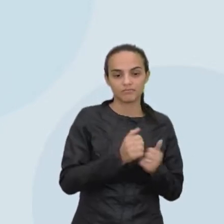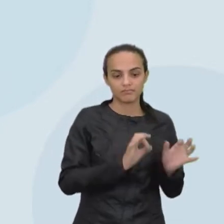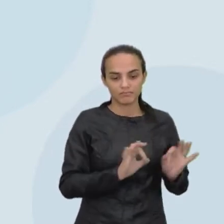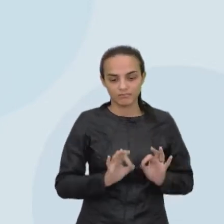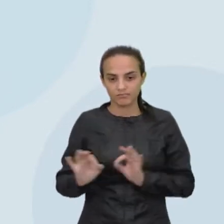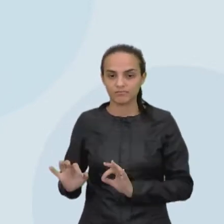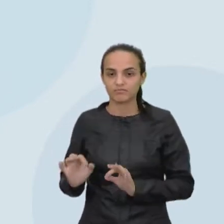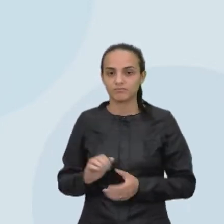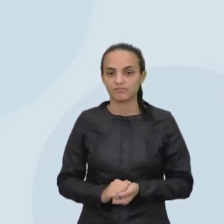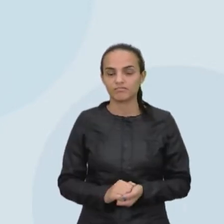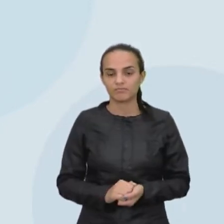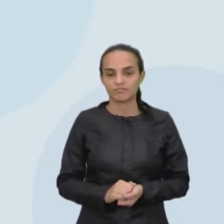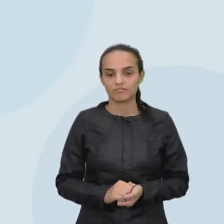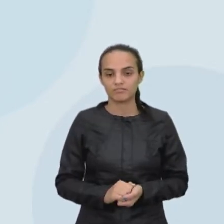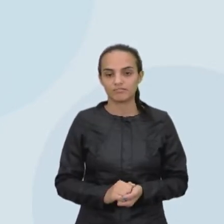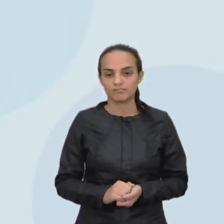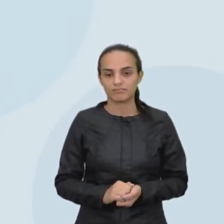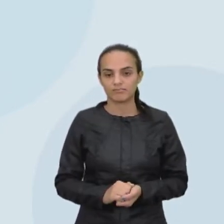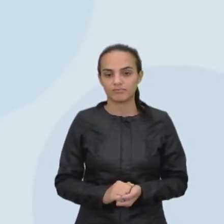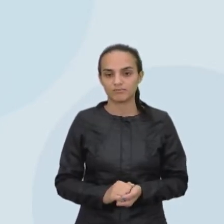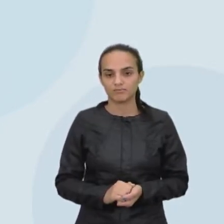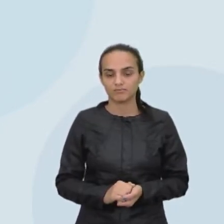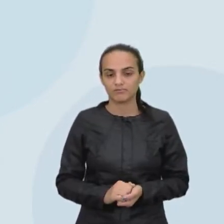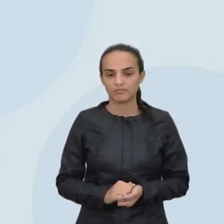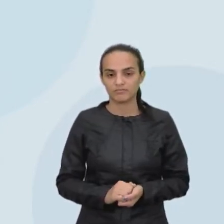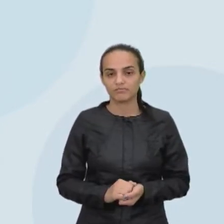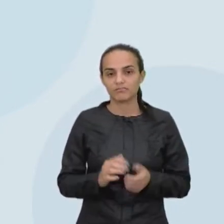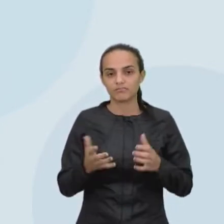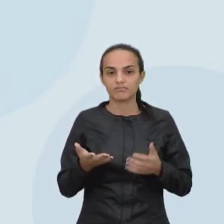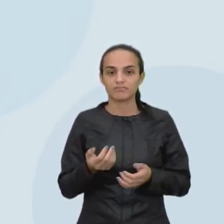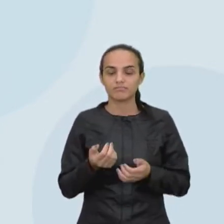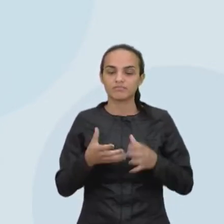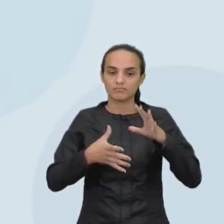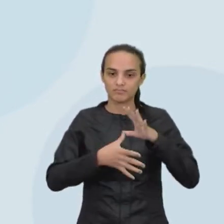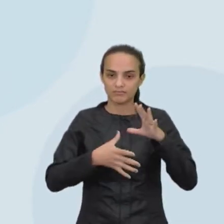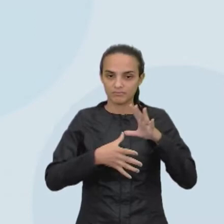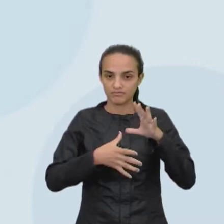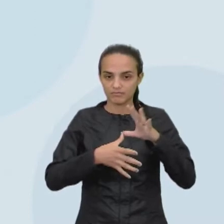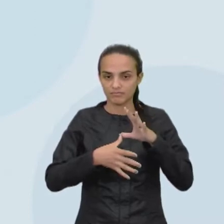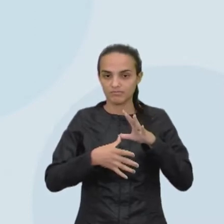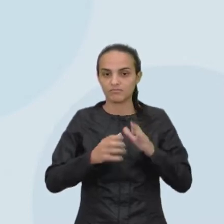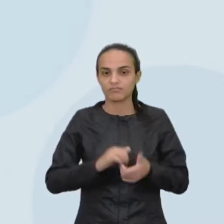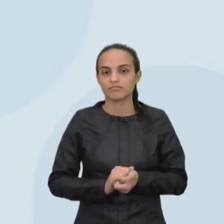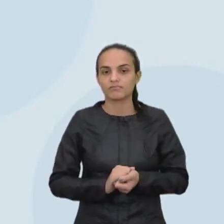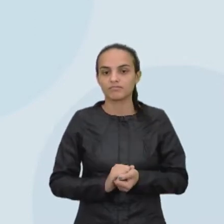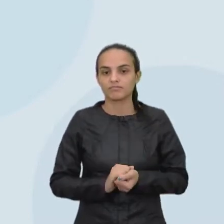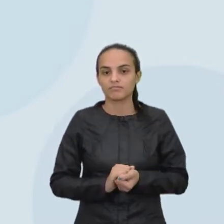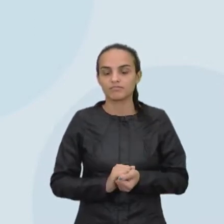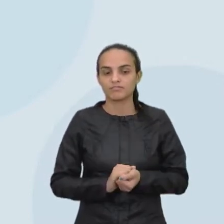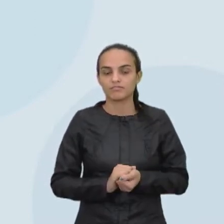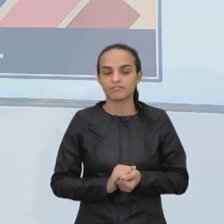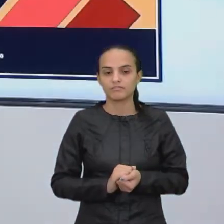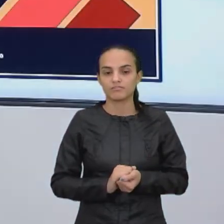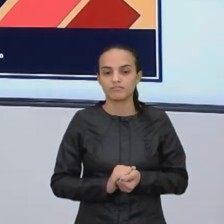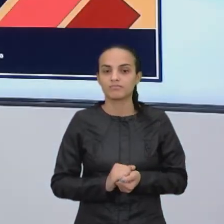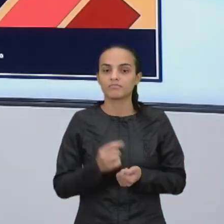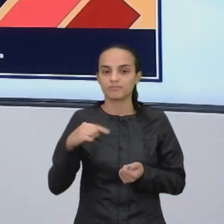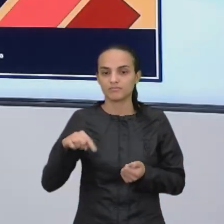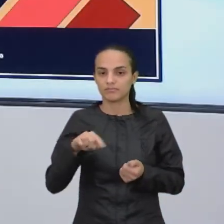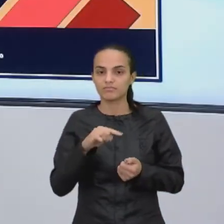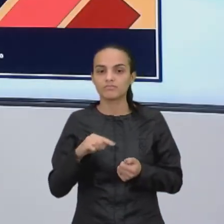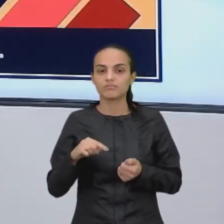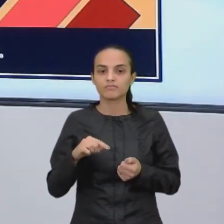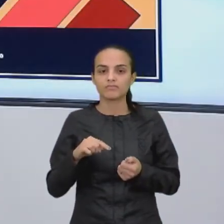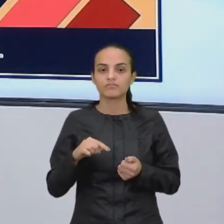planejamento e práticas do aprofundamento, o famoso MAPA. Então as aulas são extraídas daí, também a nossa referência, né? A nossa